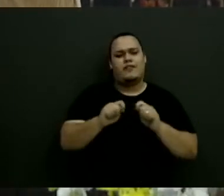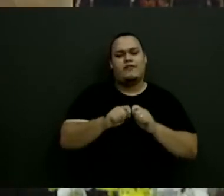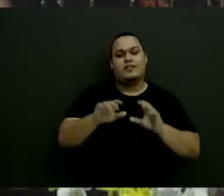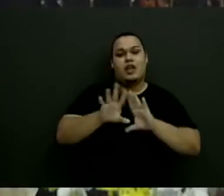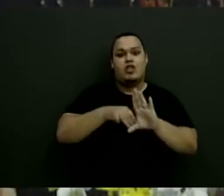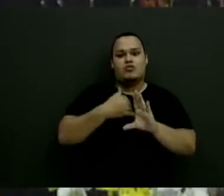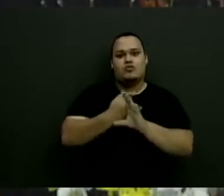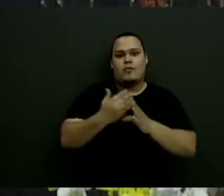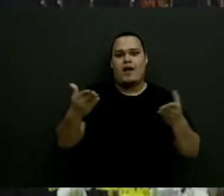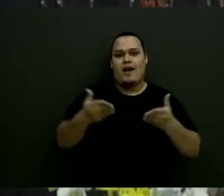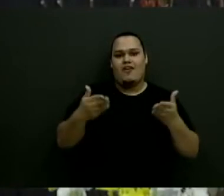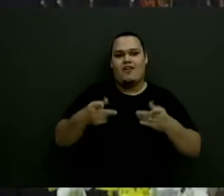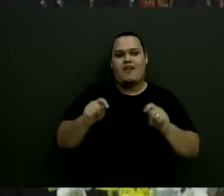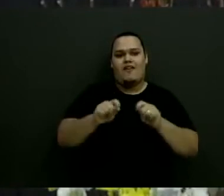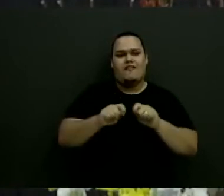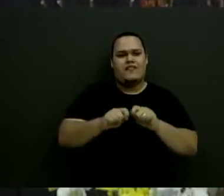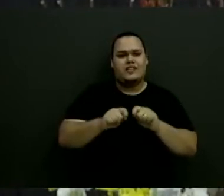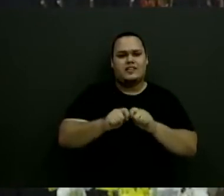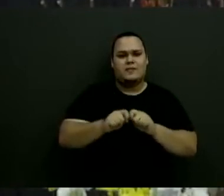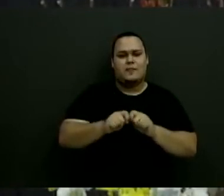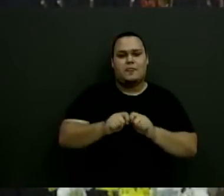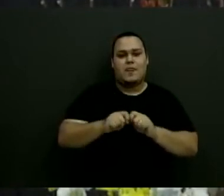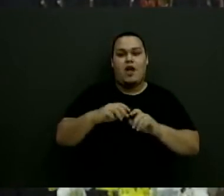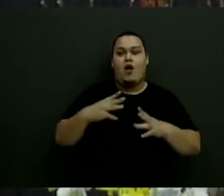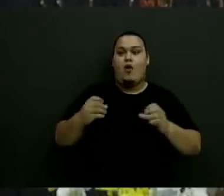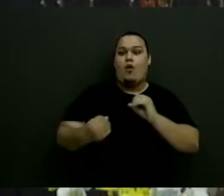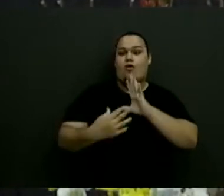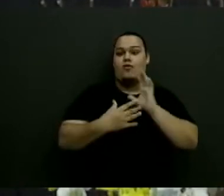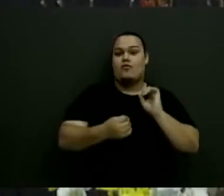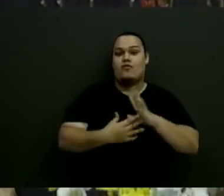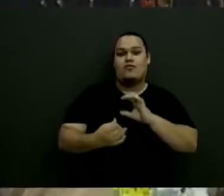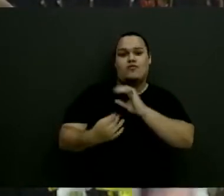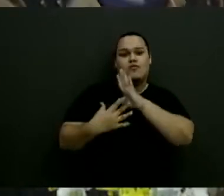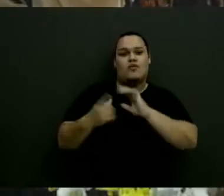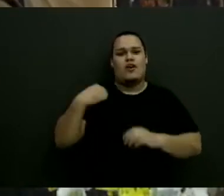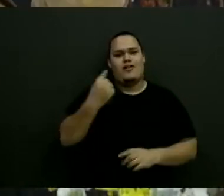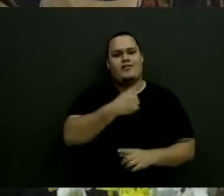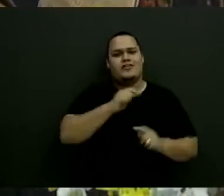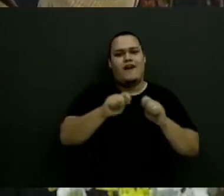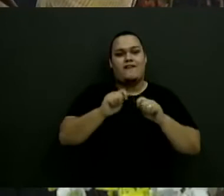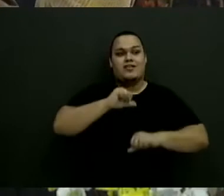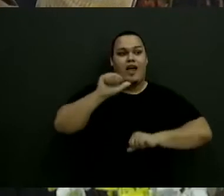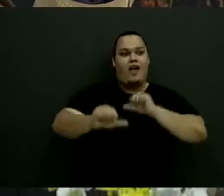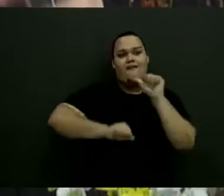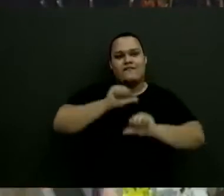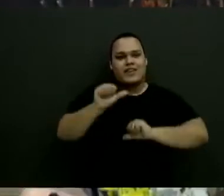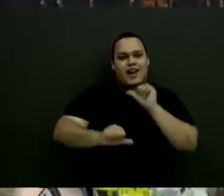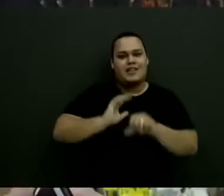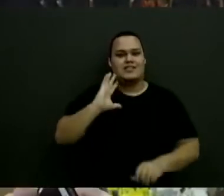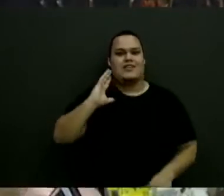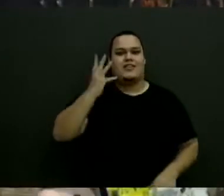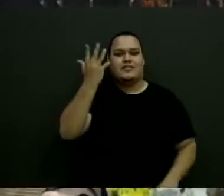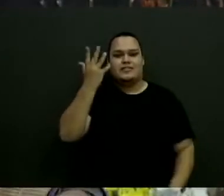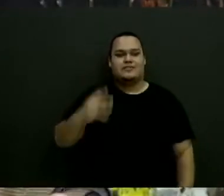YouTube fazendo, né, cantando a nossa música lá, vai ser uma virada só. Ó, vai ser uma virada